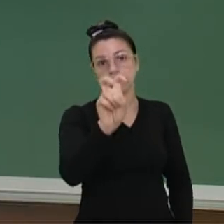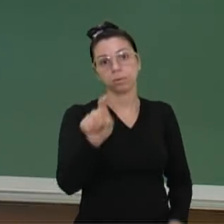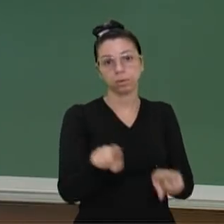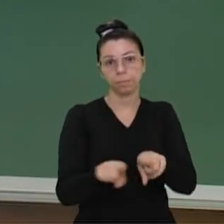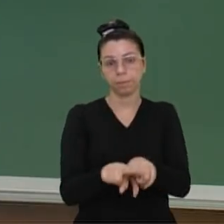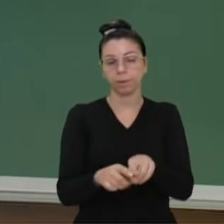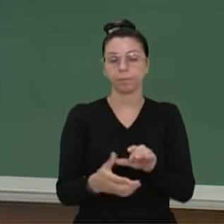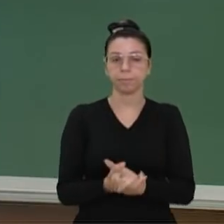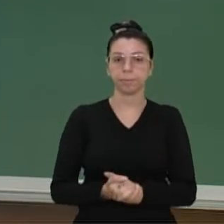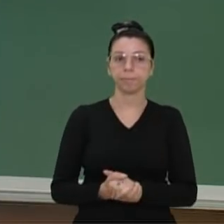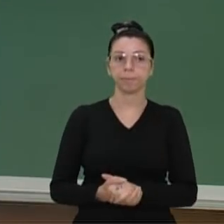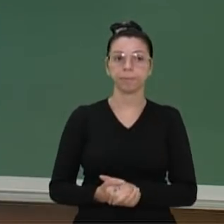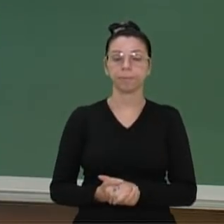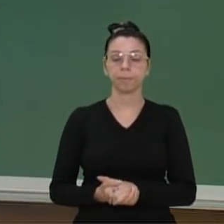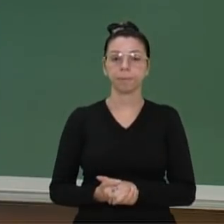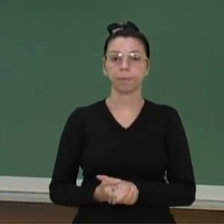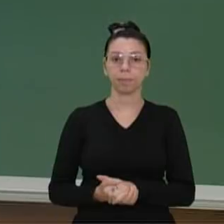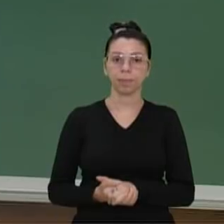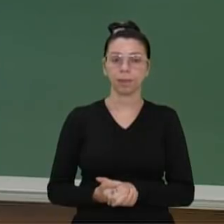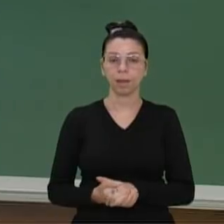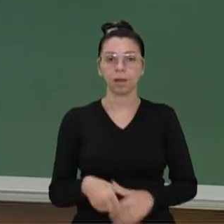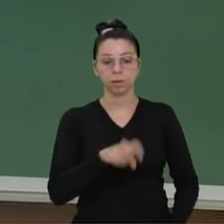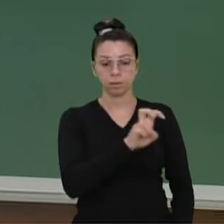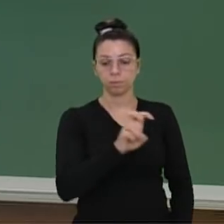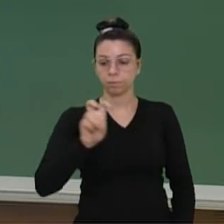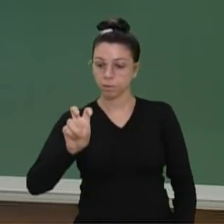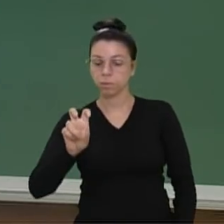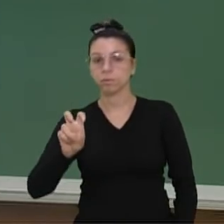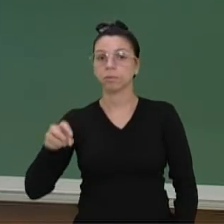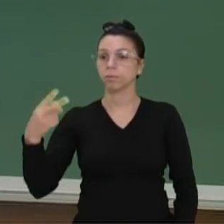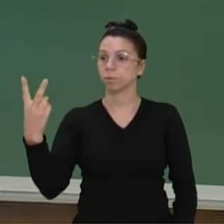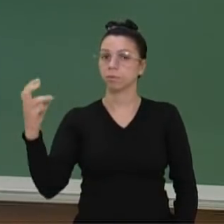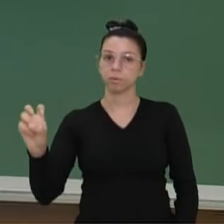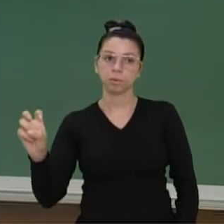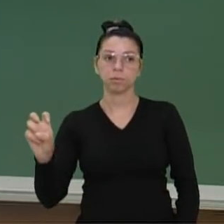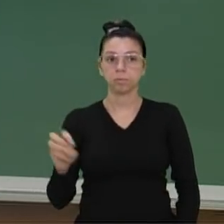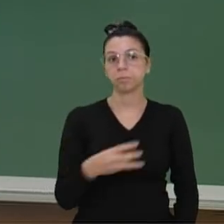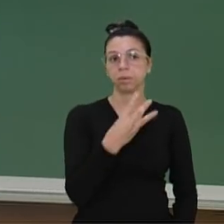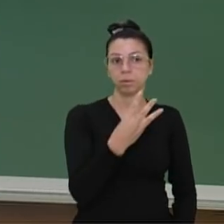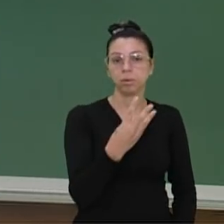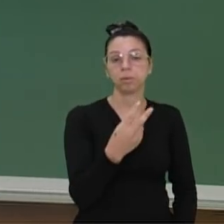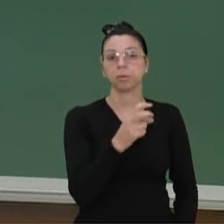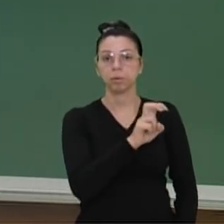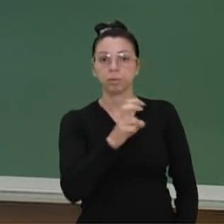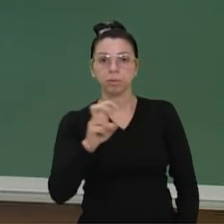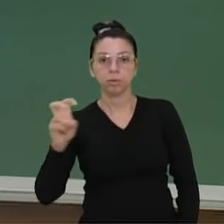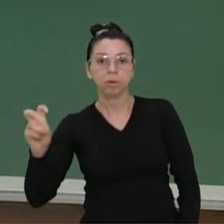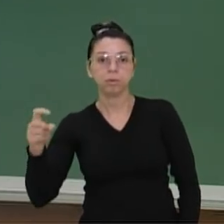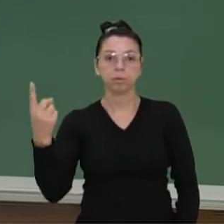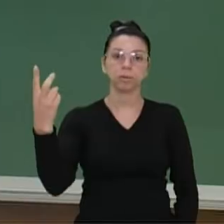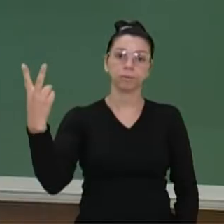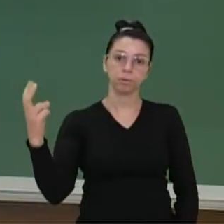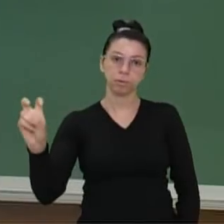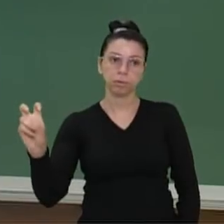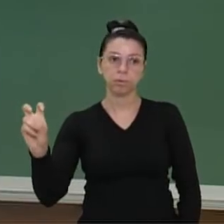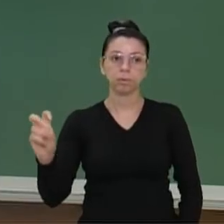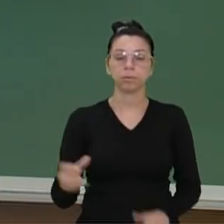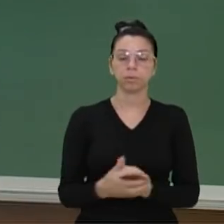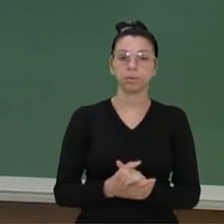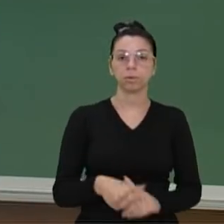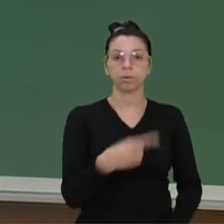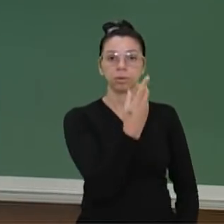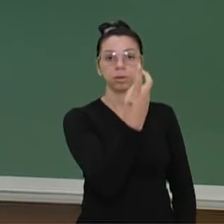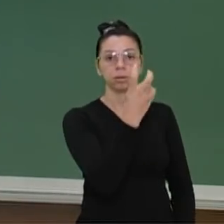Então, no segundo dia, 5 vezes 5, 25. No terceiro dia, 25 vezes 5, 125. No quarto dia, 125 vezes